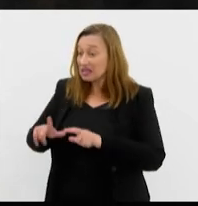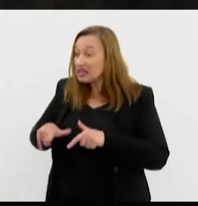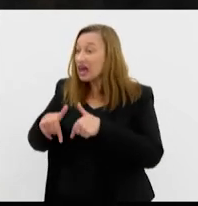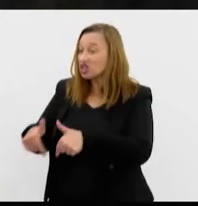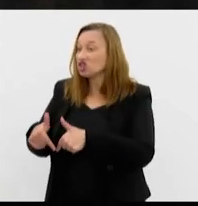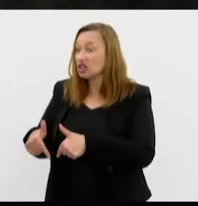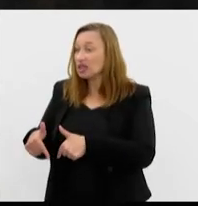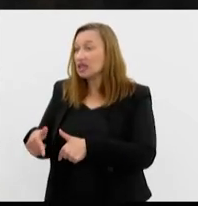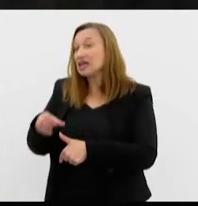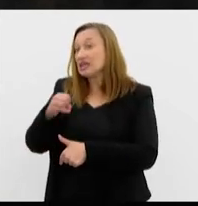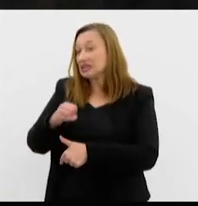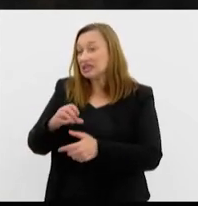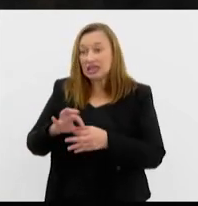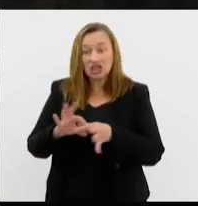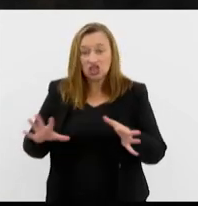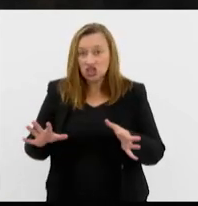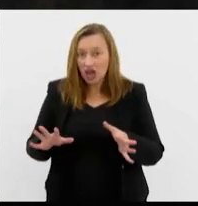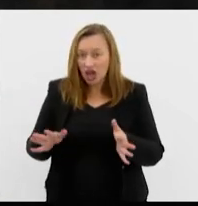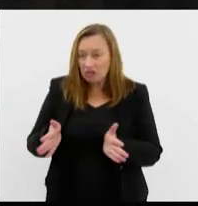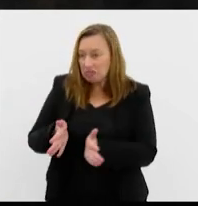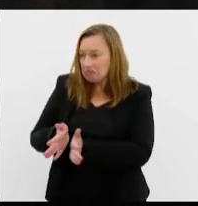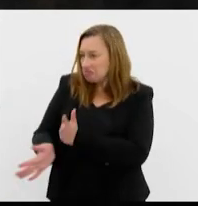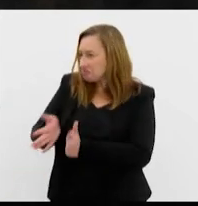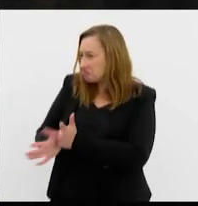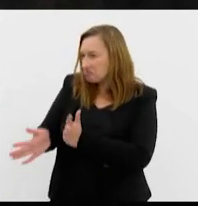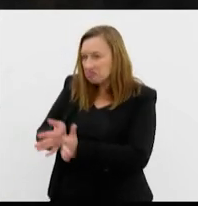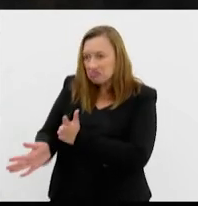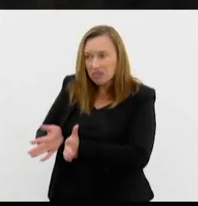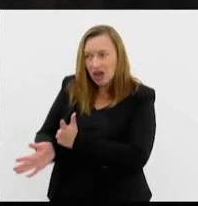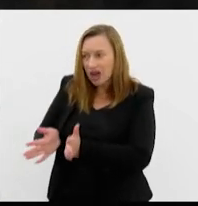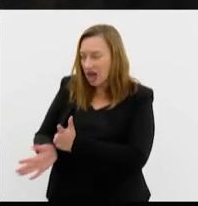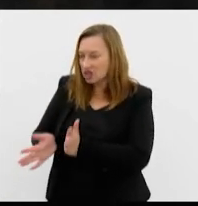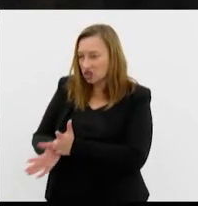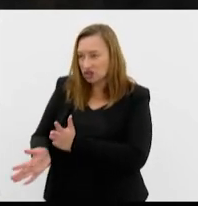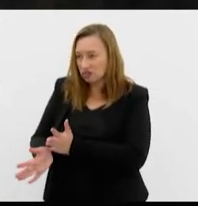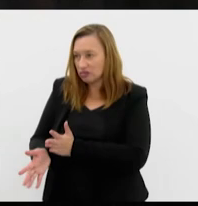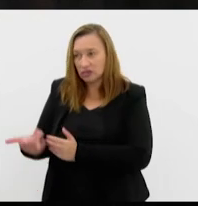gastam demais. Que federalismo é esse?